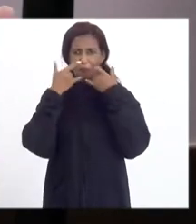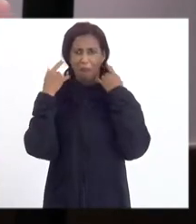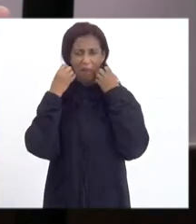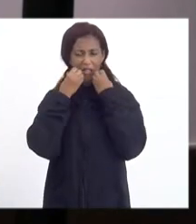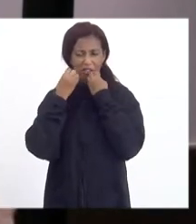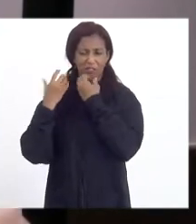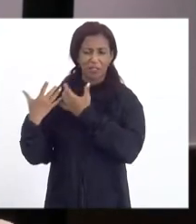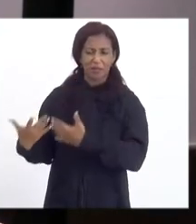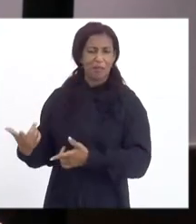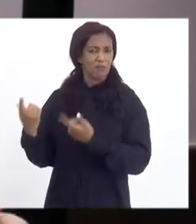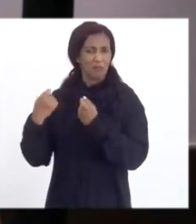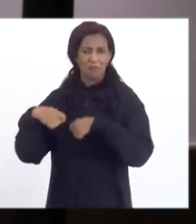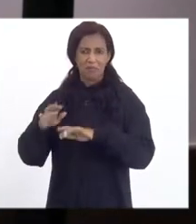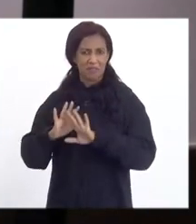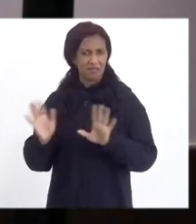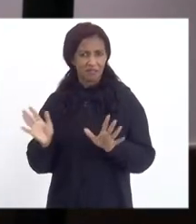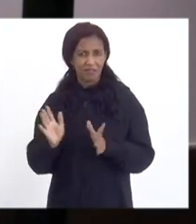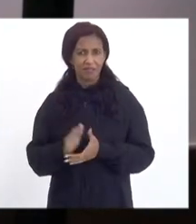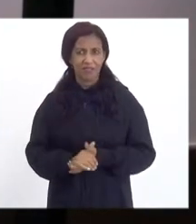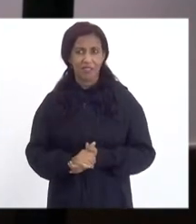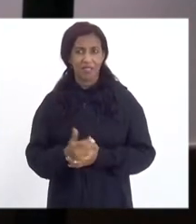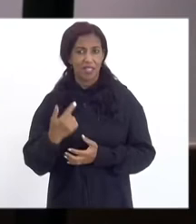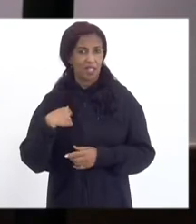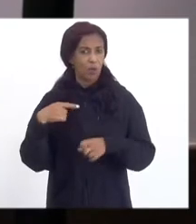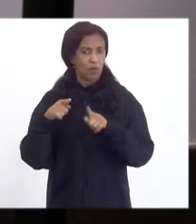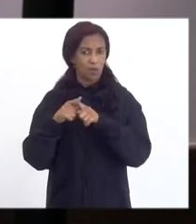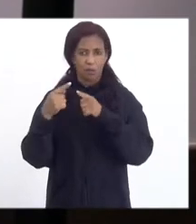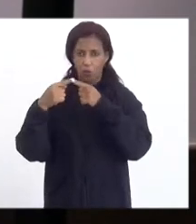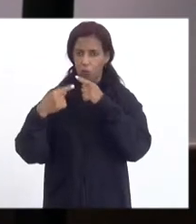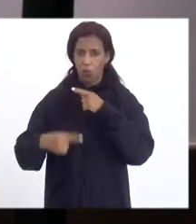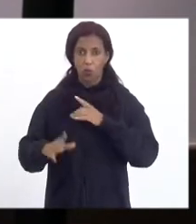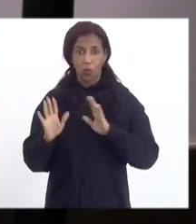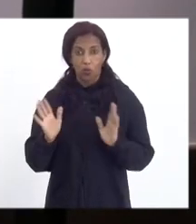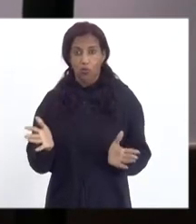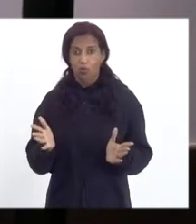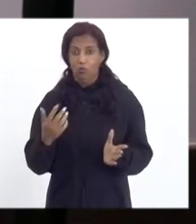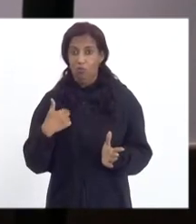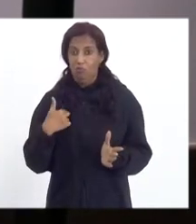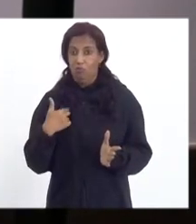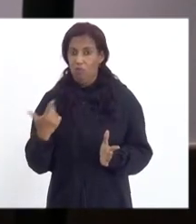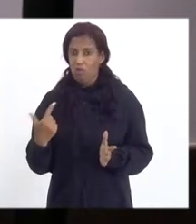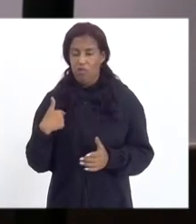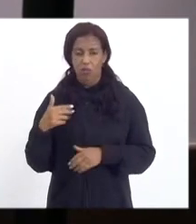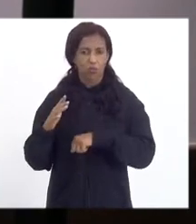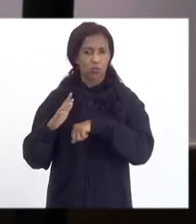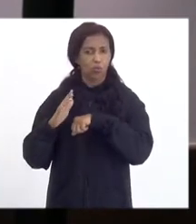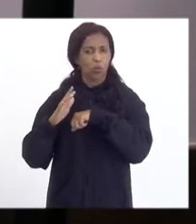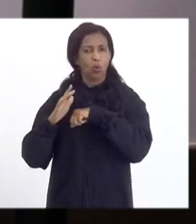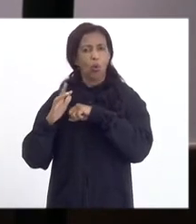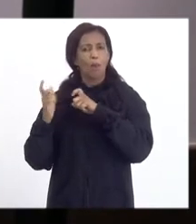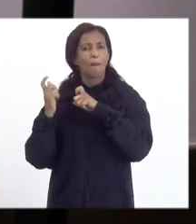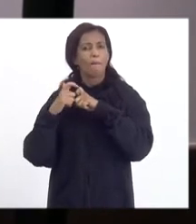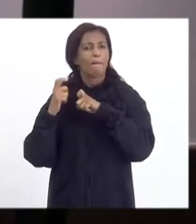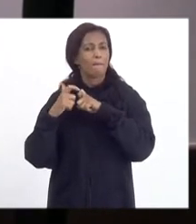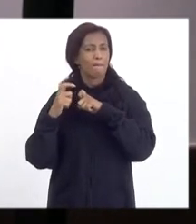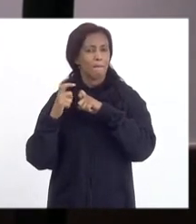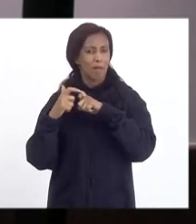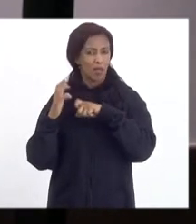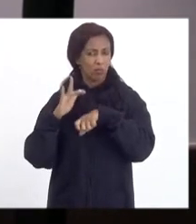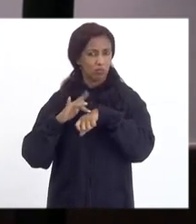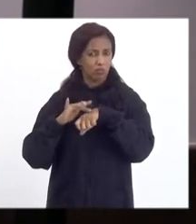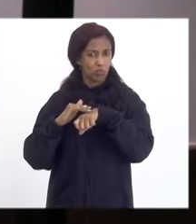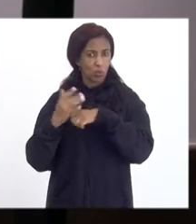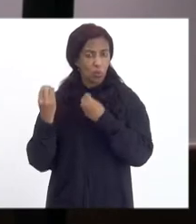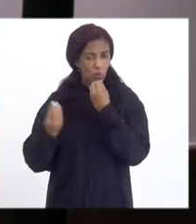em logradouro público, e eu até não concordo com isso, mas eu não sou infectologista, como é que fica